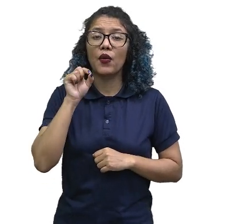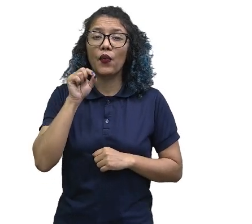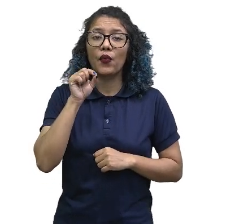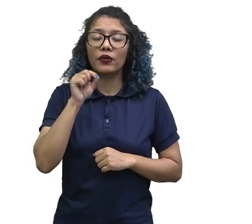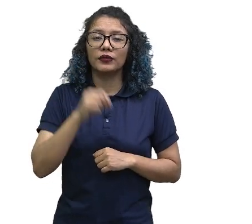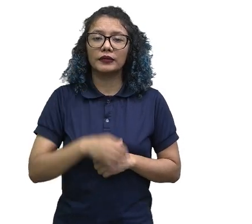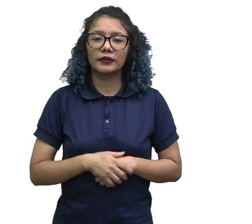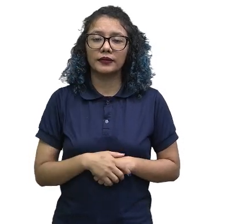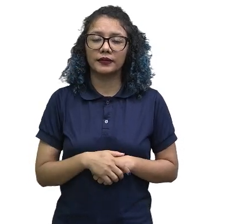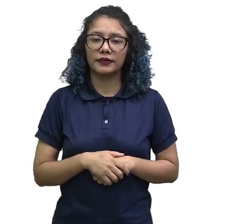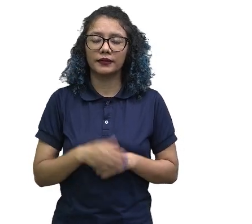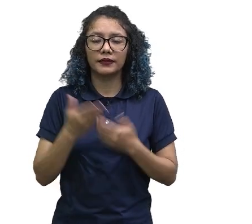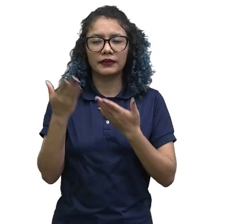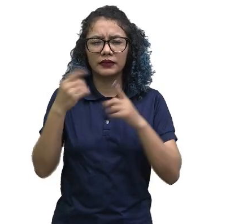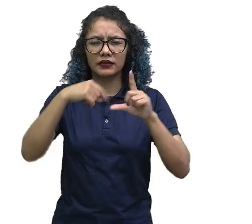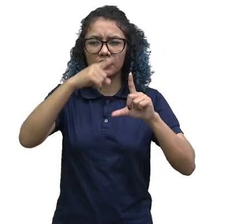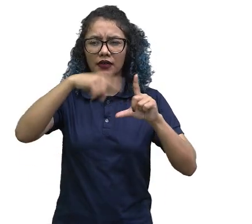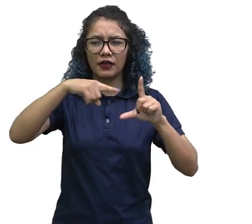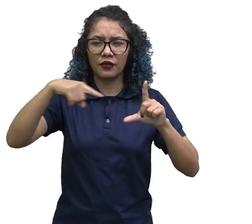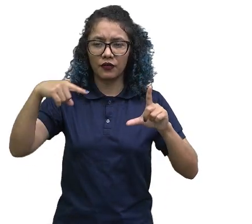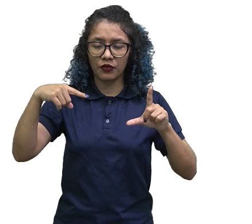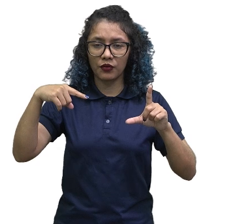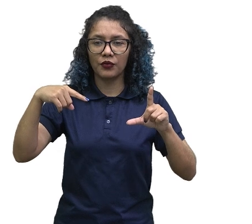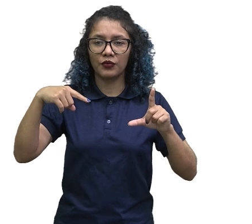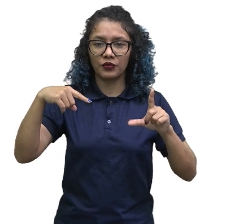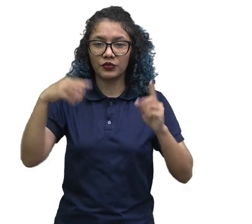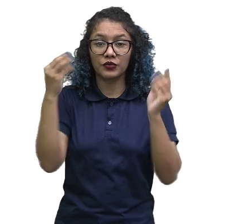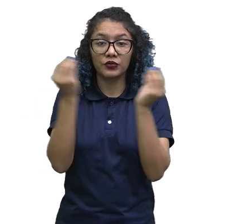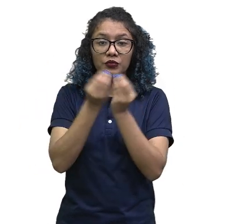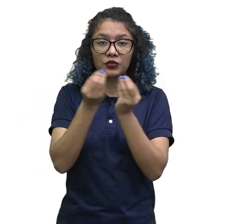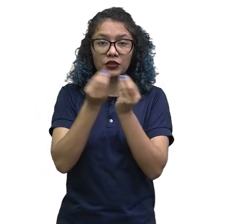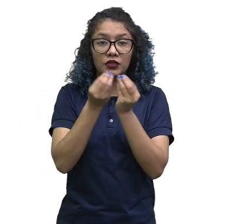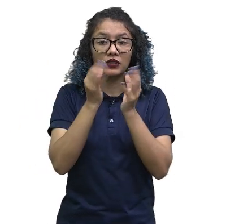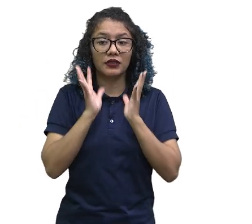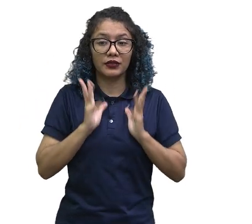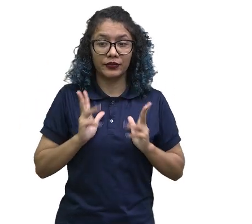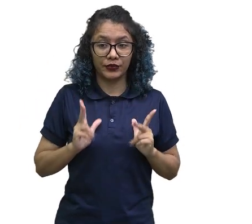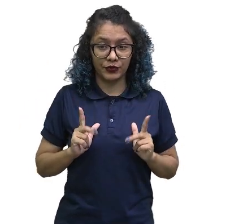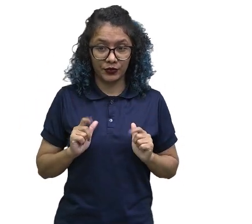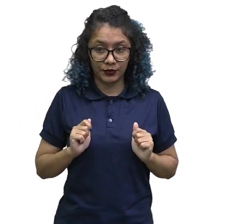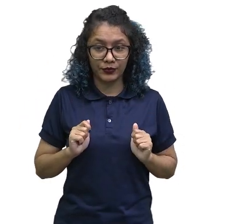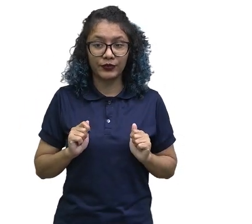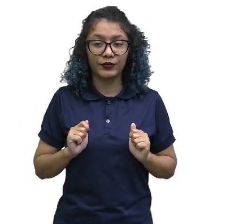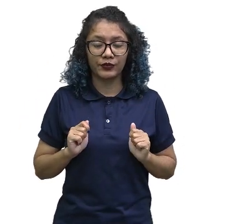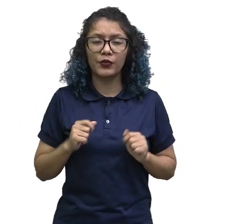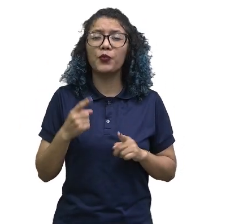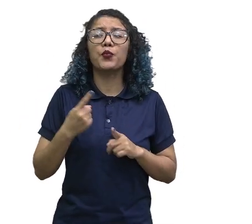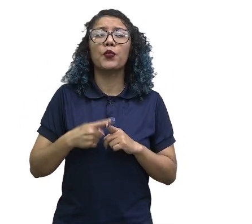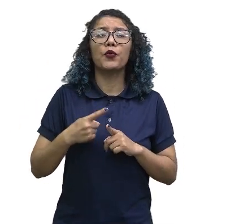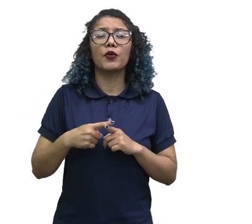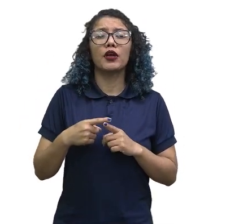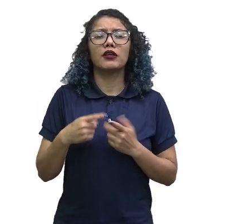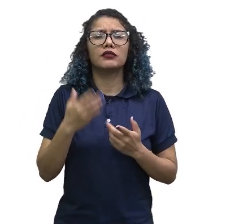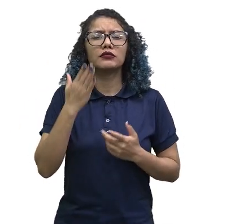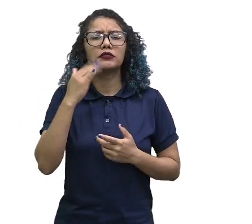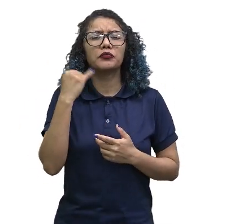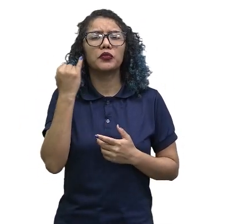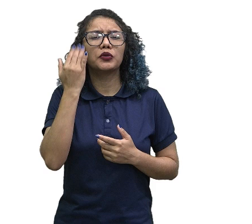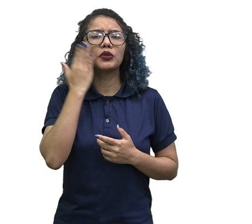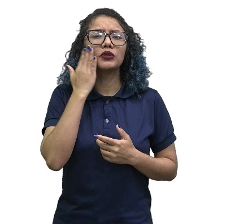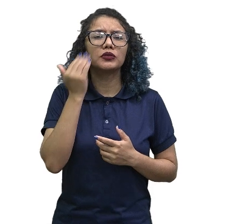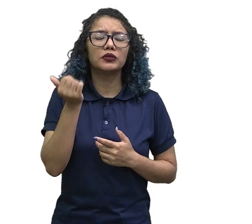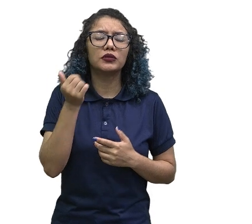que você está vendo, ele é um gráfico de substância pura. Por que, professor? Isso é importante, porque ali,